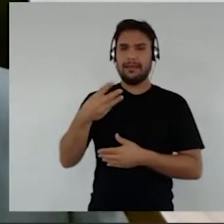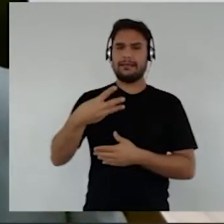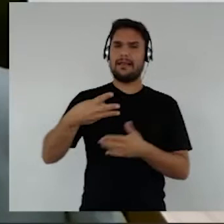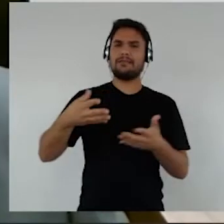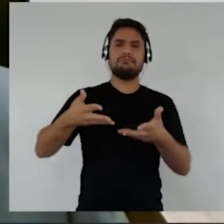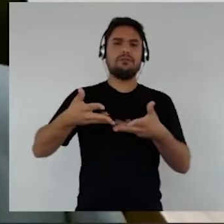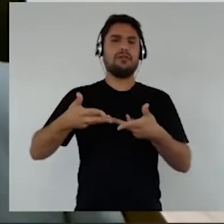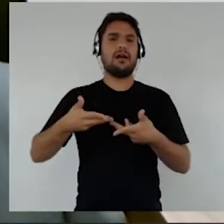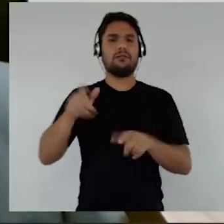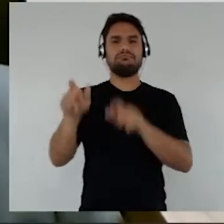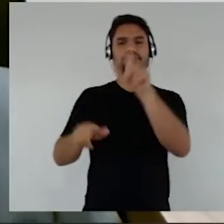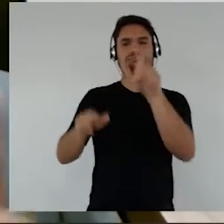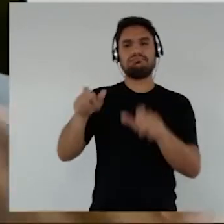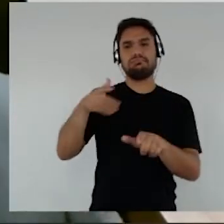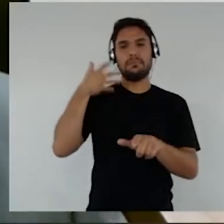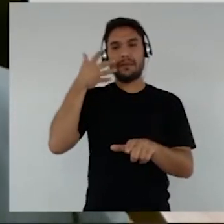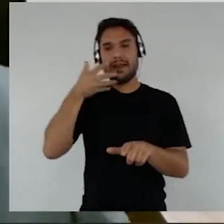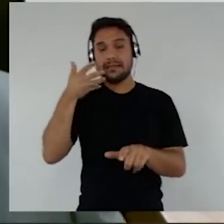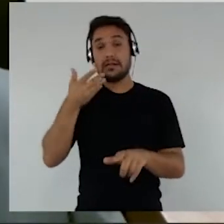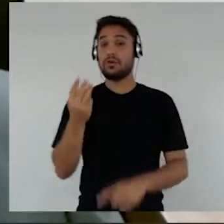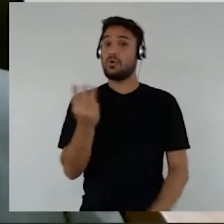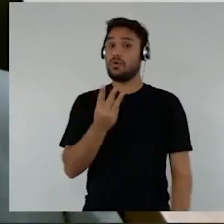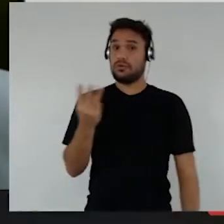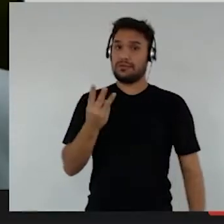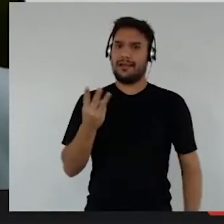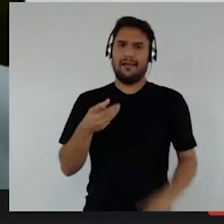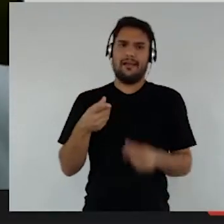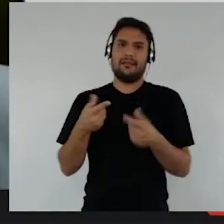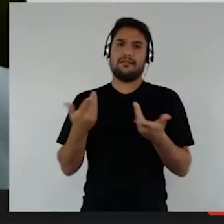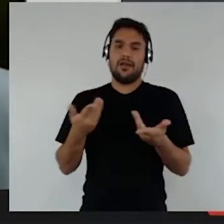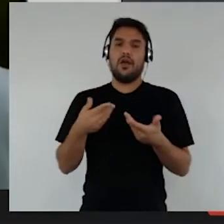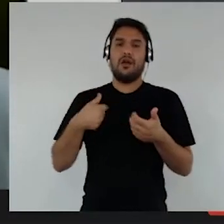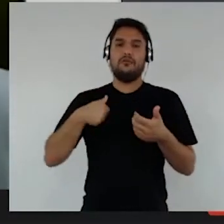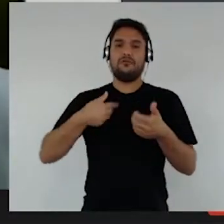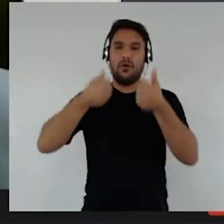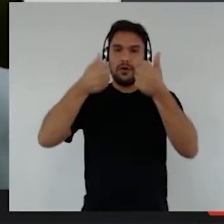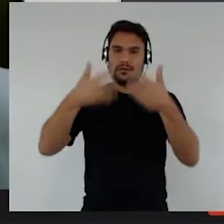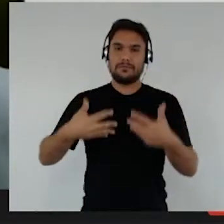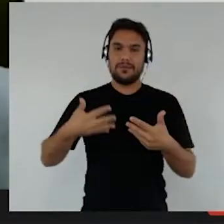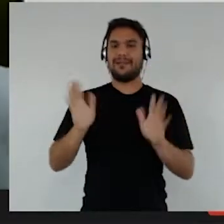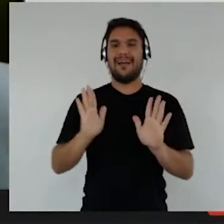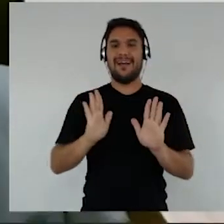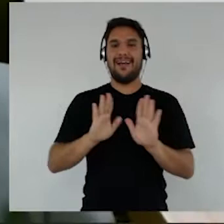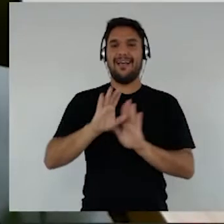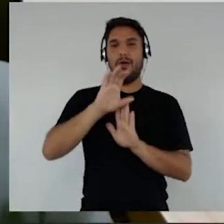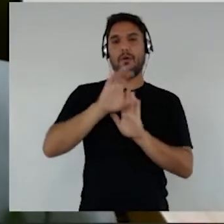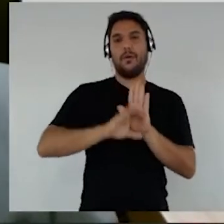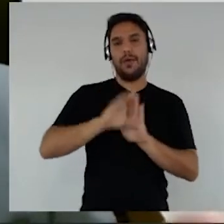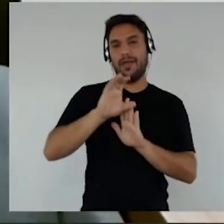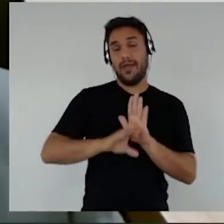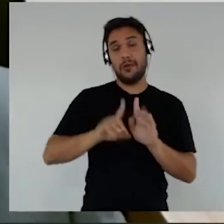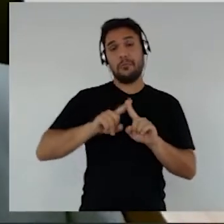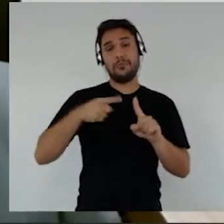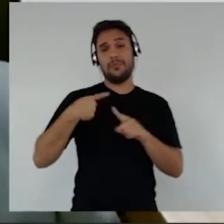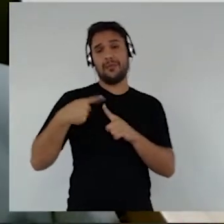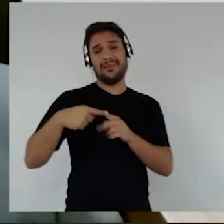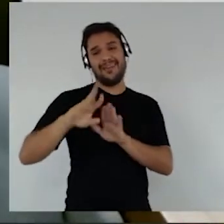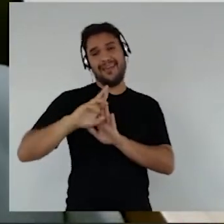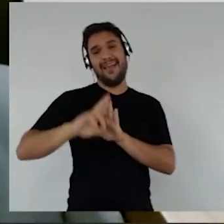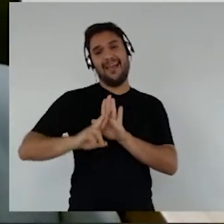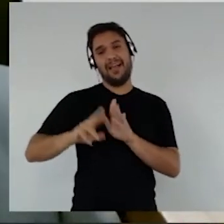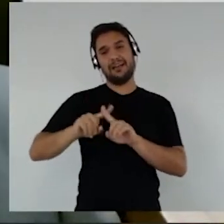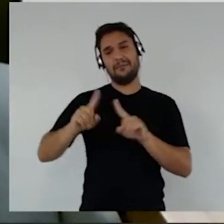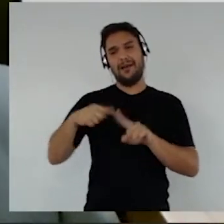brilhantes palestrantes, os quais prescindem a apresentação, mas por força da liturgia, eu sou obrigado a ler este